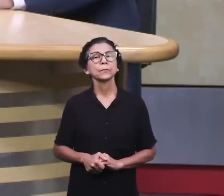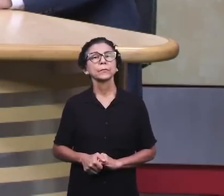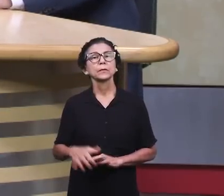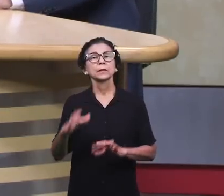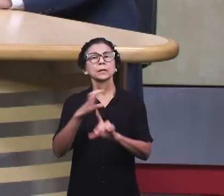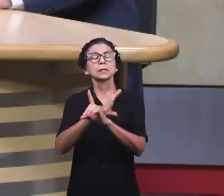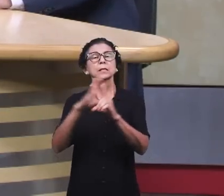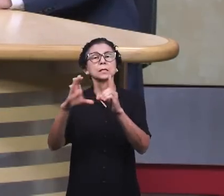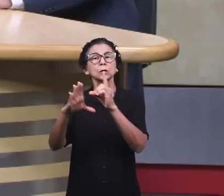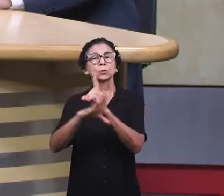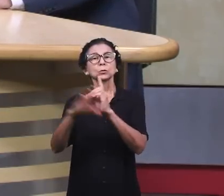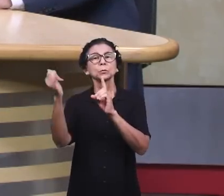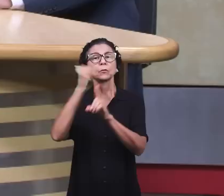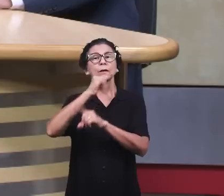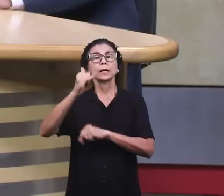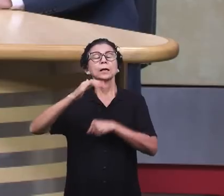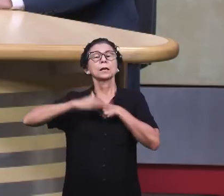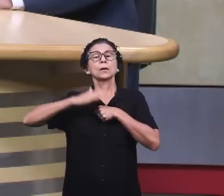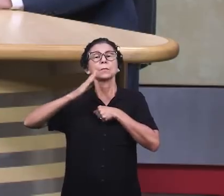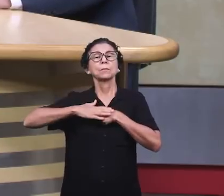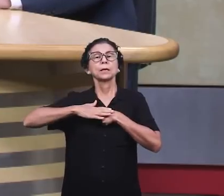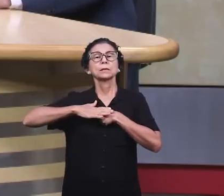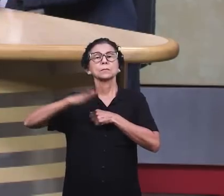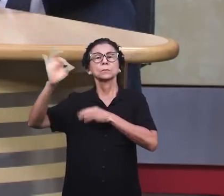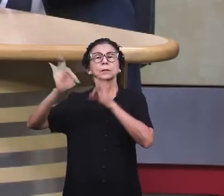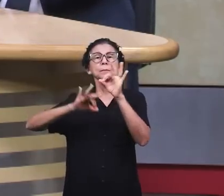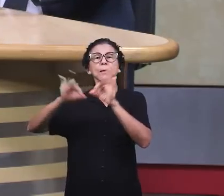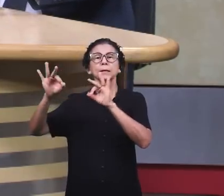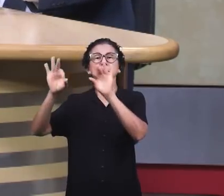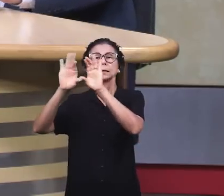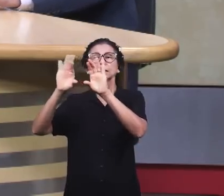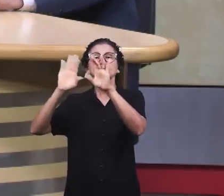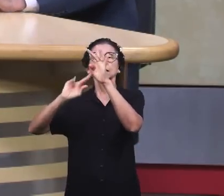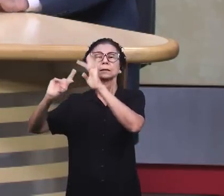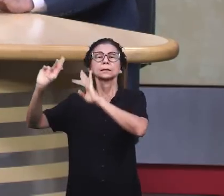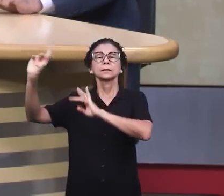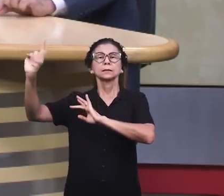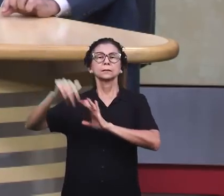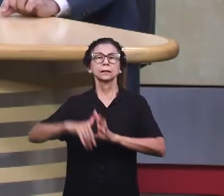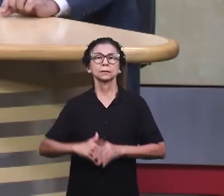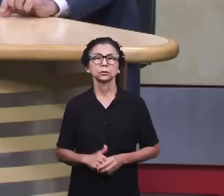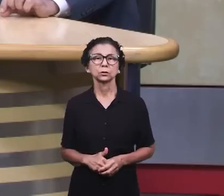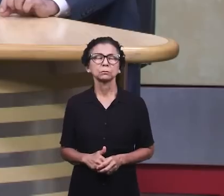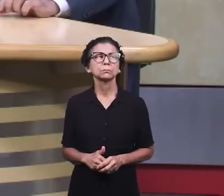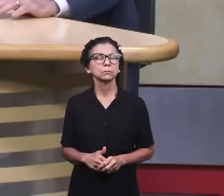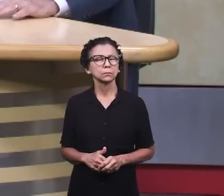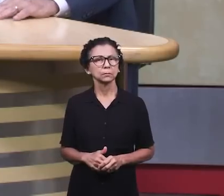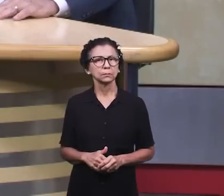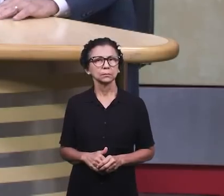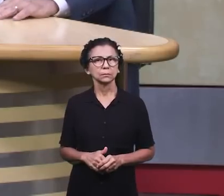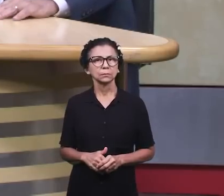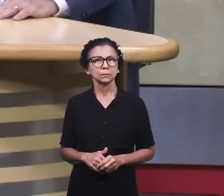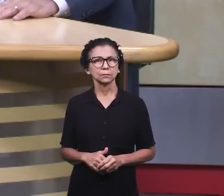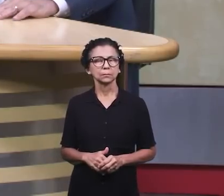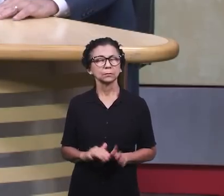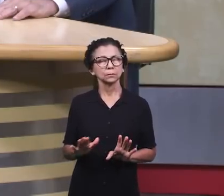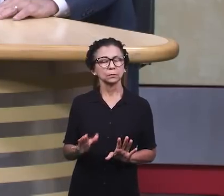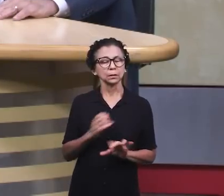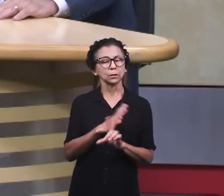eternidade. Isso, exato. O culto, a primeira revelação foi o culto profético. A mudança ia ser no